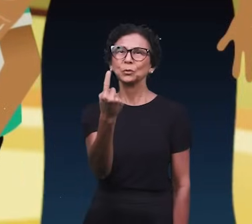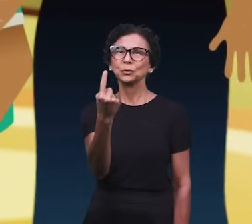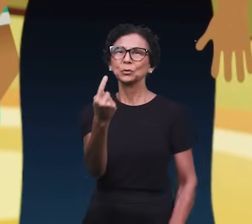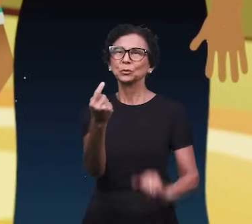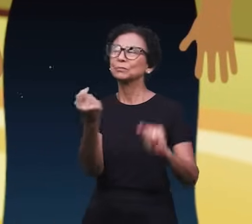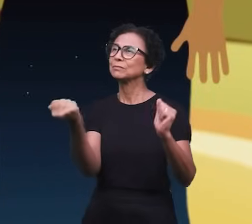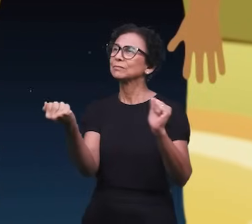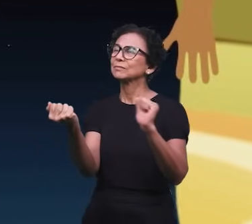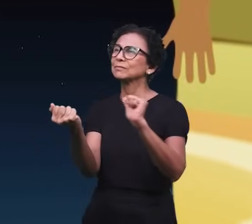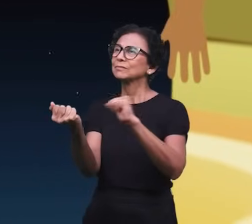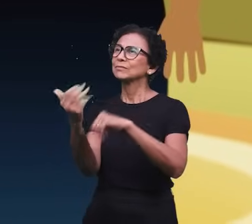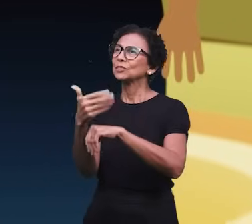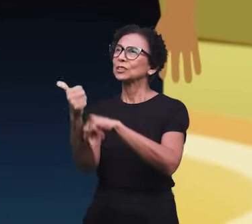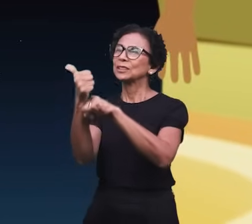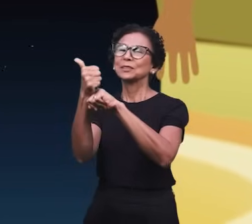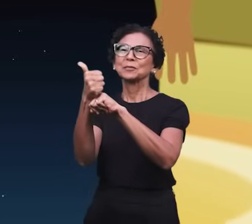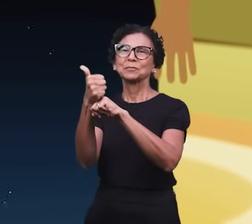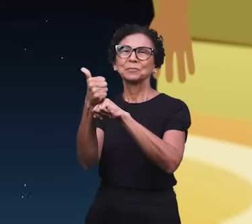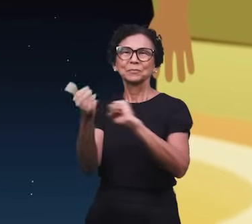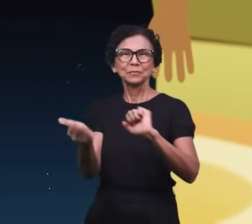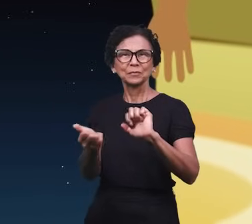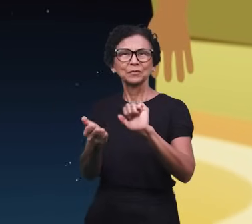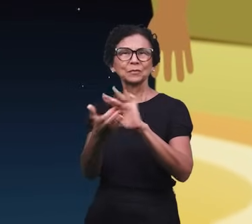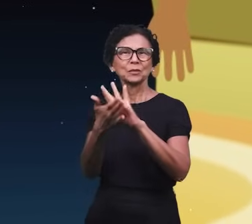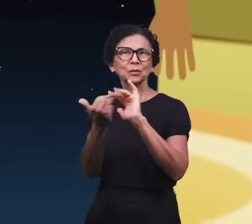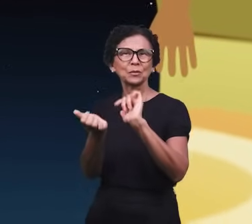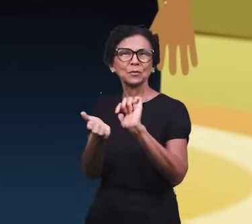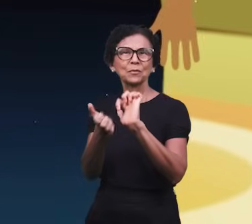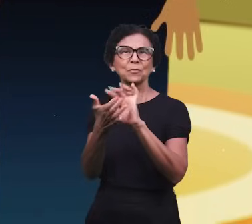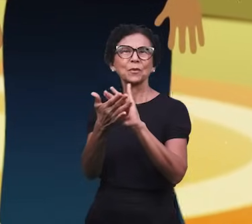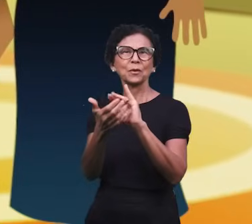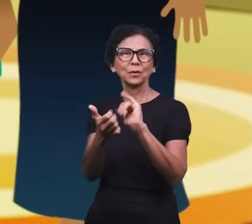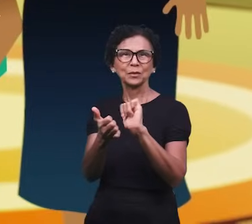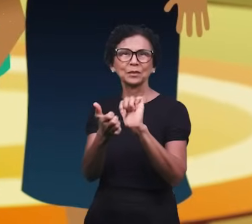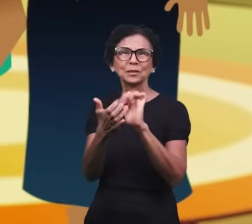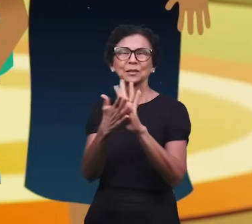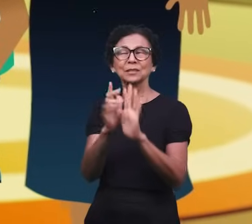O único que é digno de louvor,